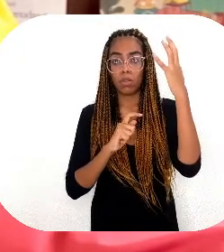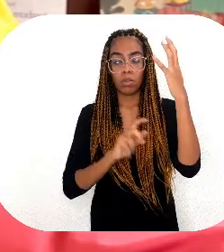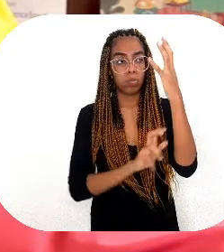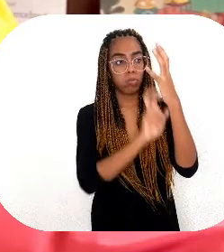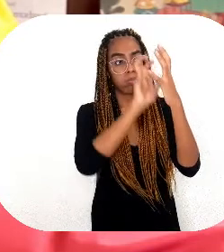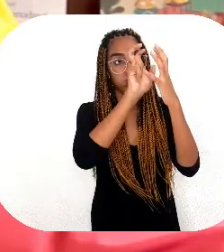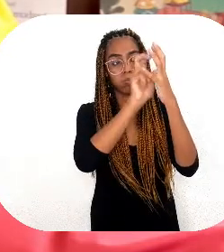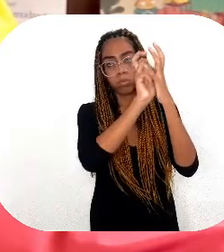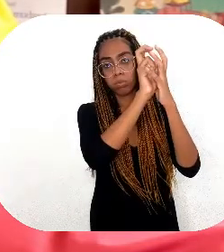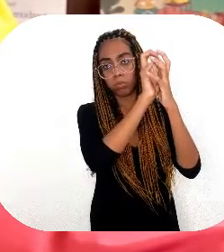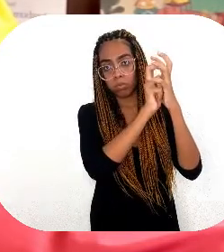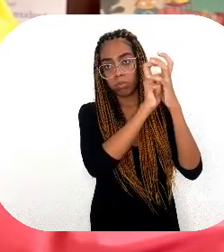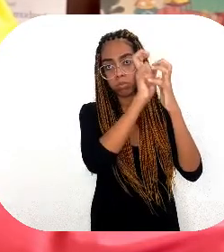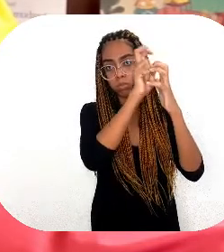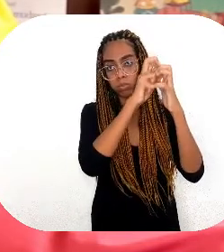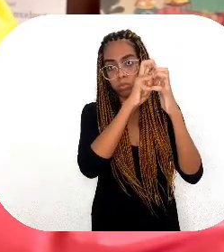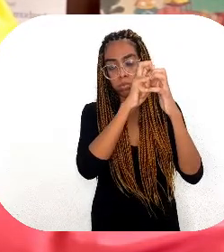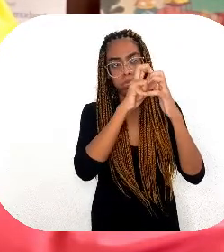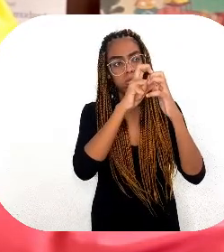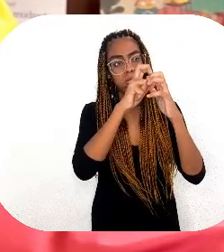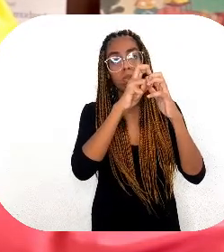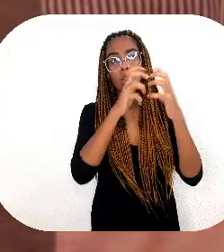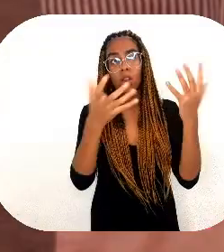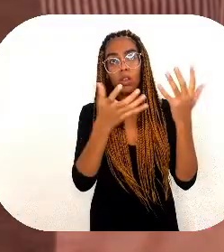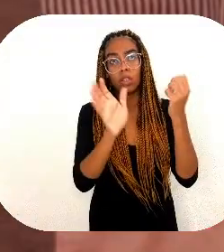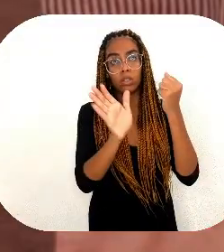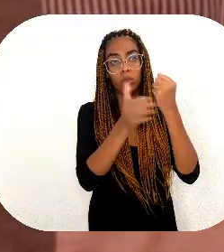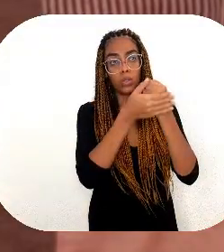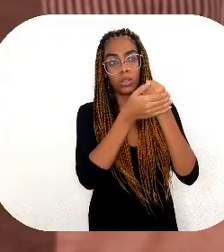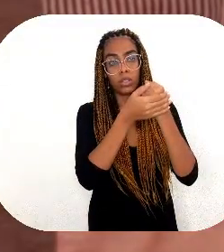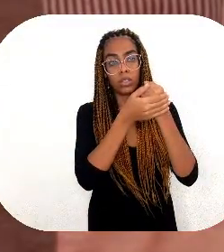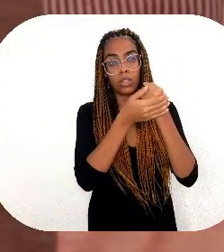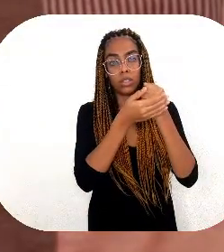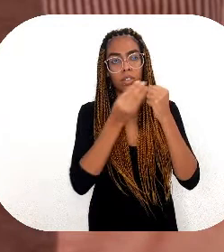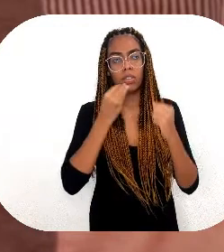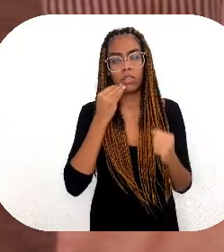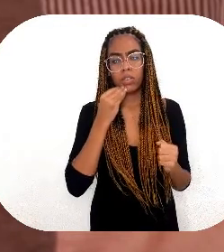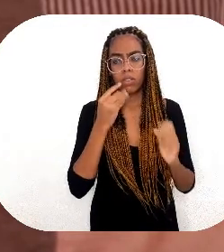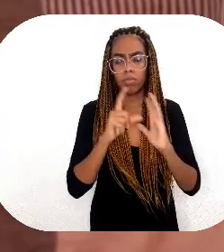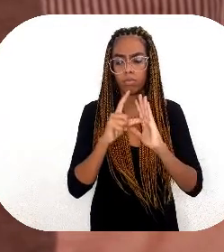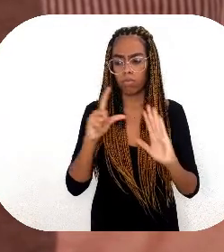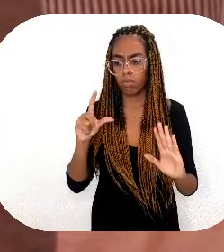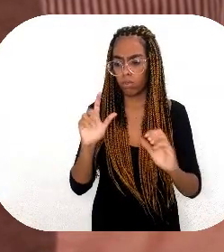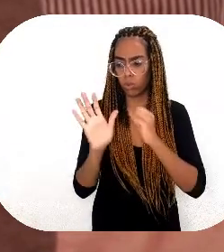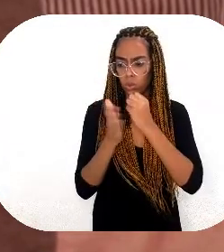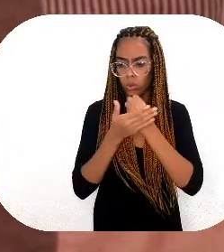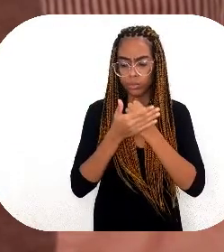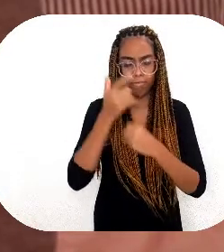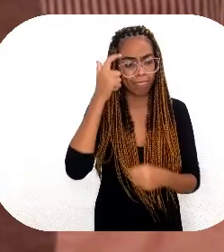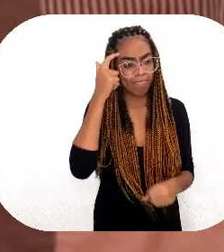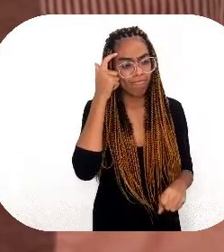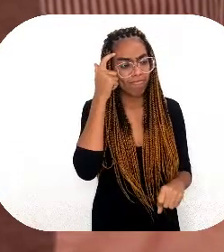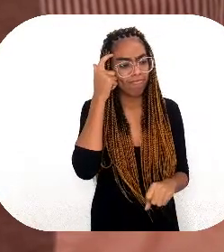topo daquela árvore frondosa. E lá em cima pensou em esconder a sabedoria, mas antes...